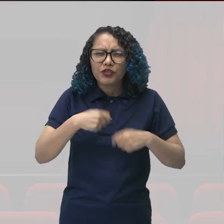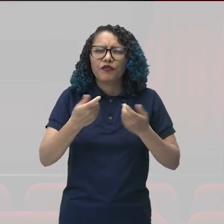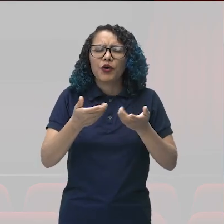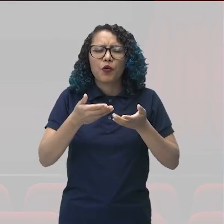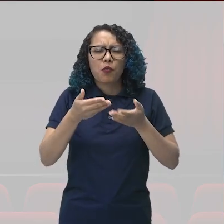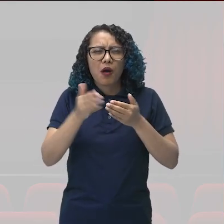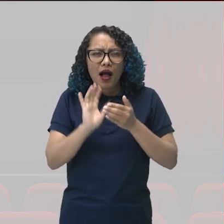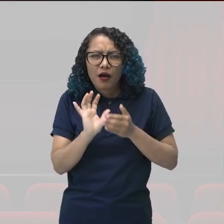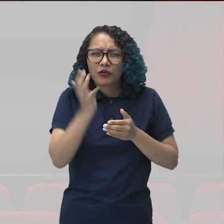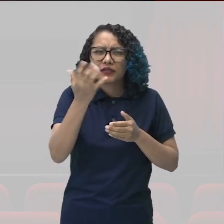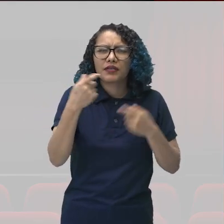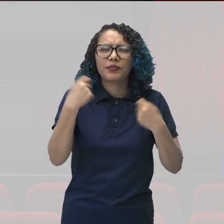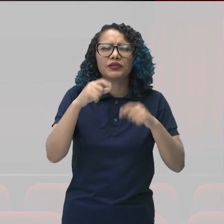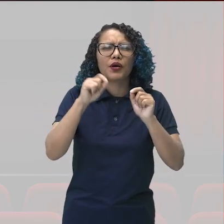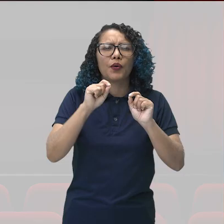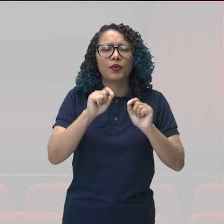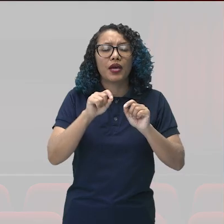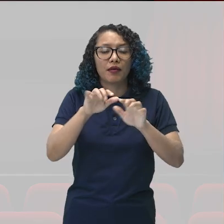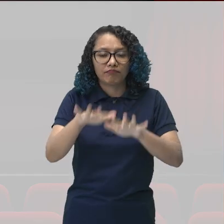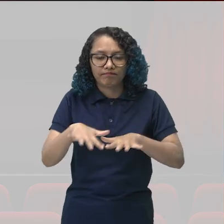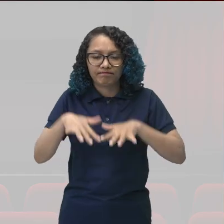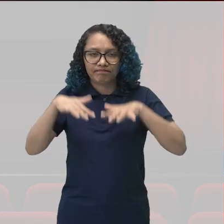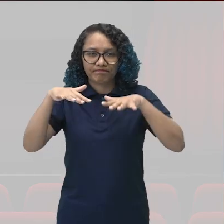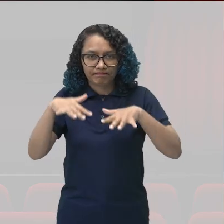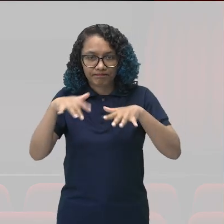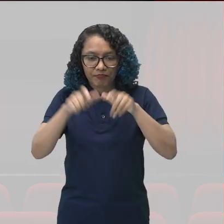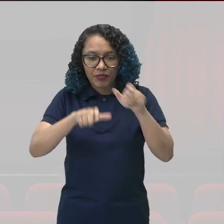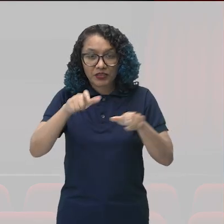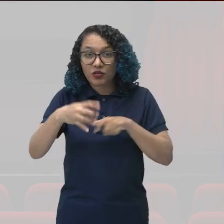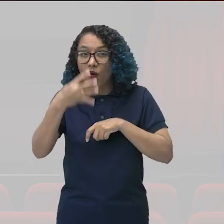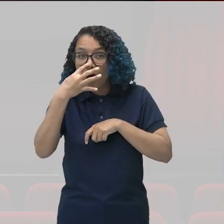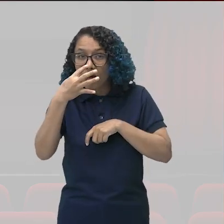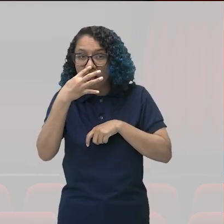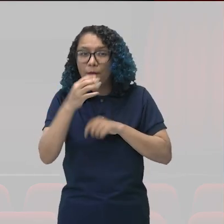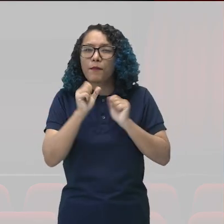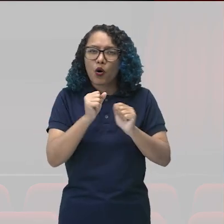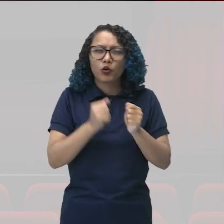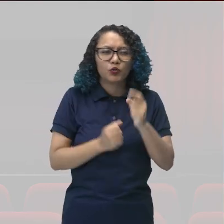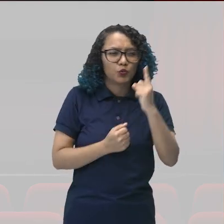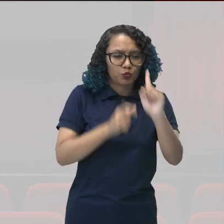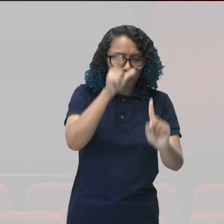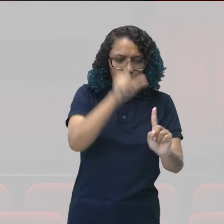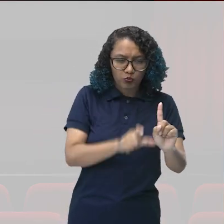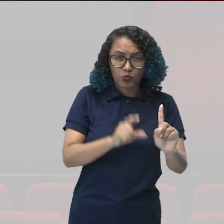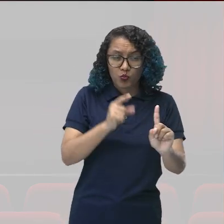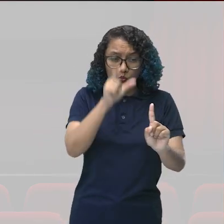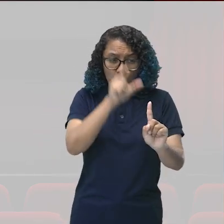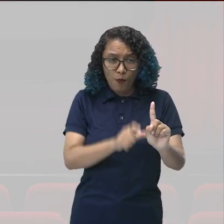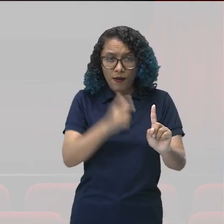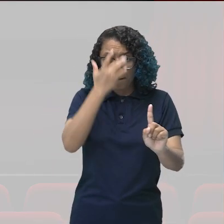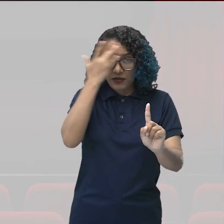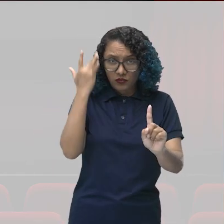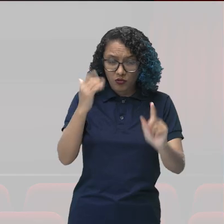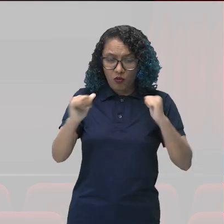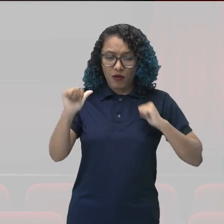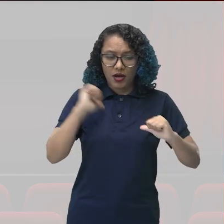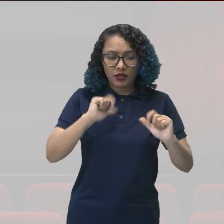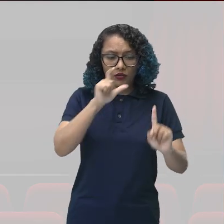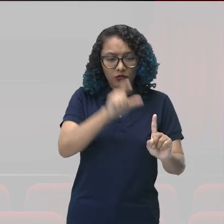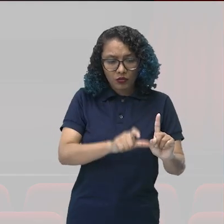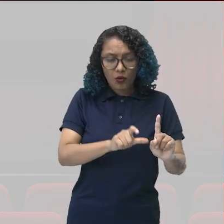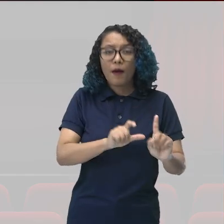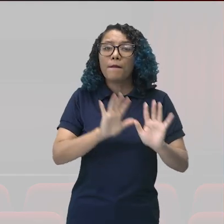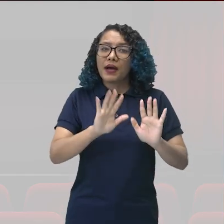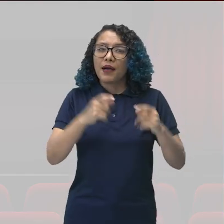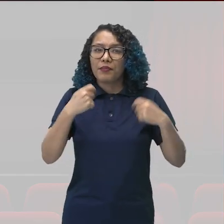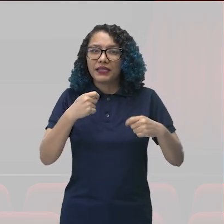Do público, né? Um grupo de atores, ou pode ser um ator só, mas ele precisa dessa interação do público. Assim